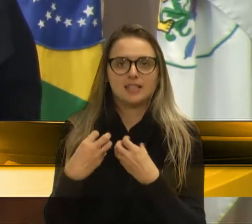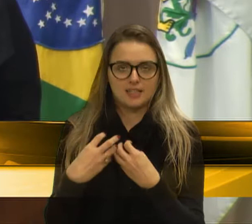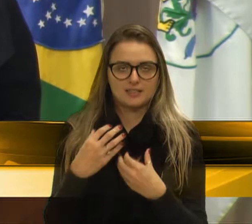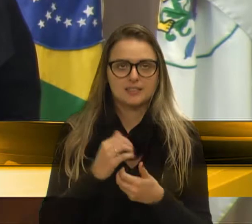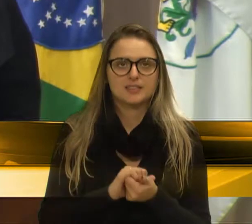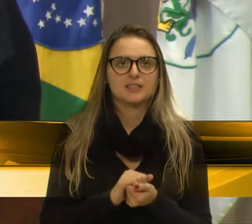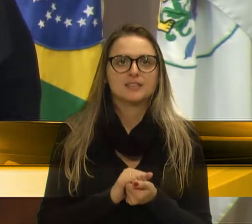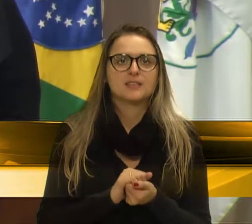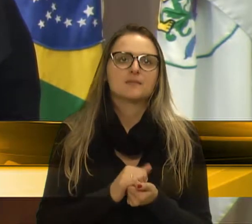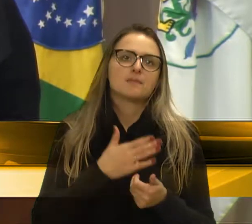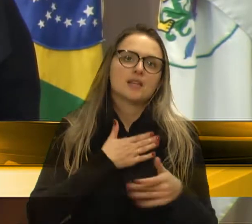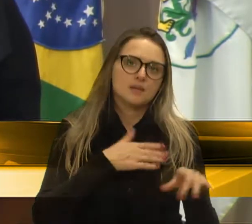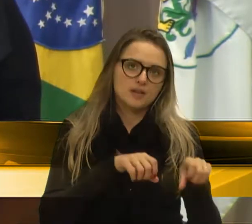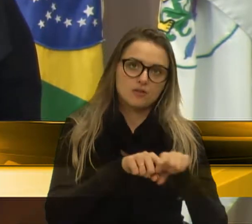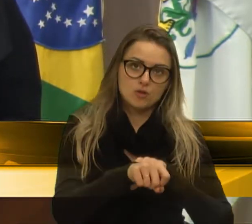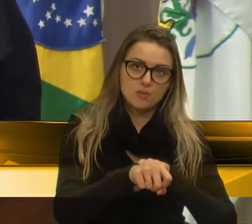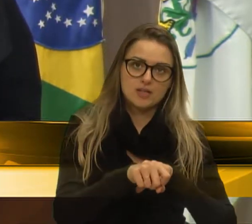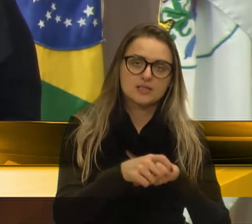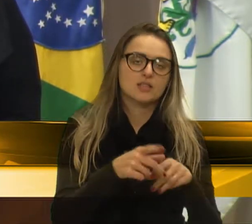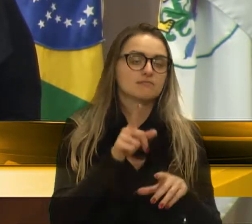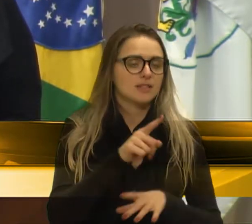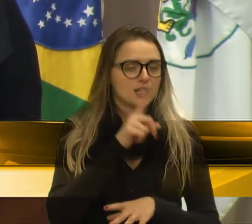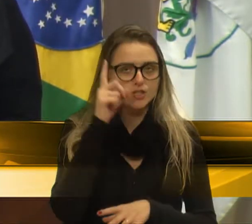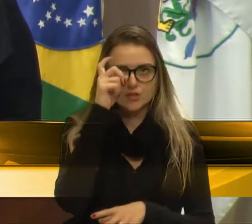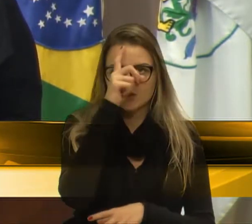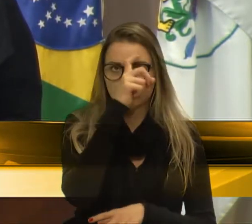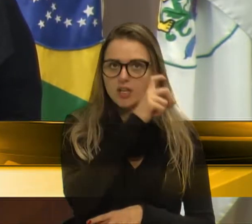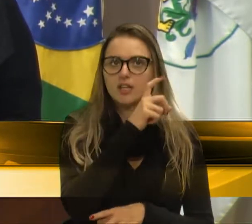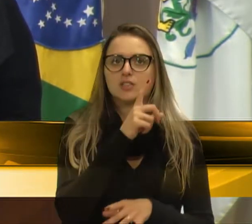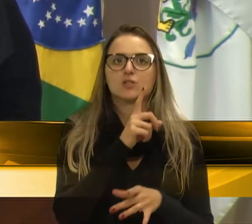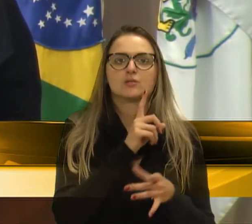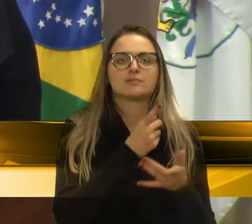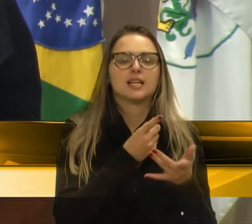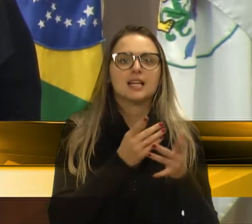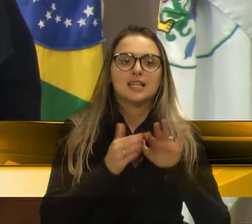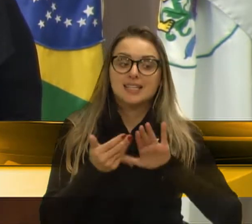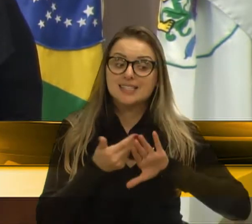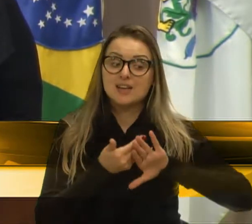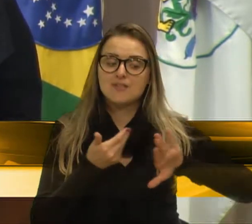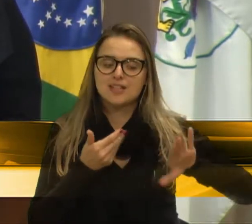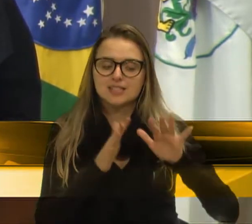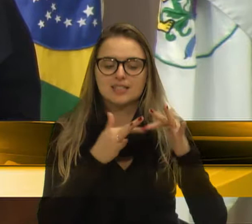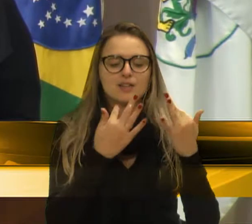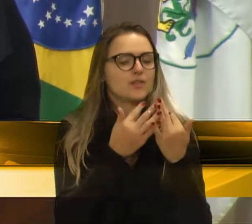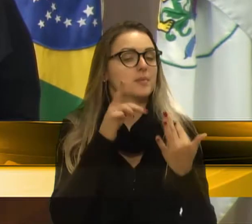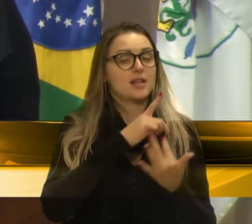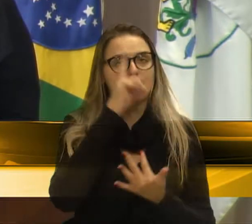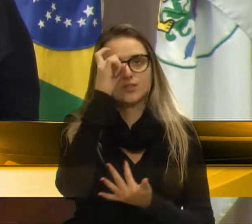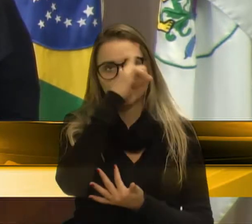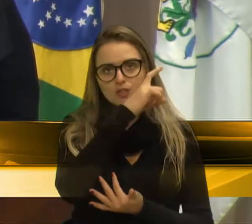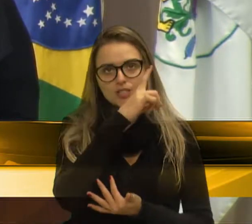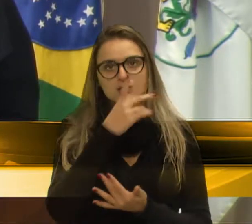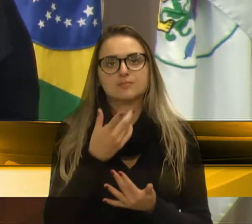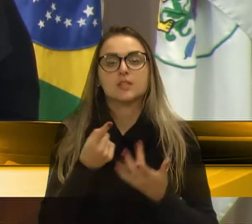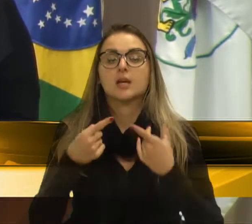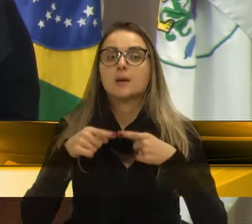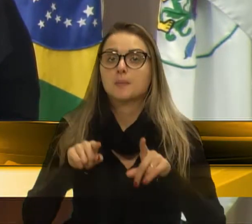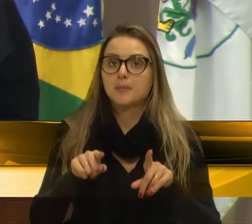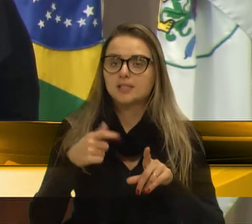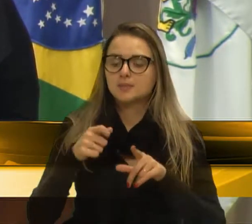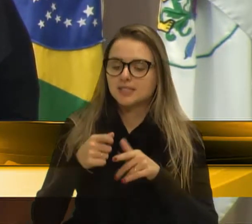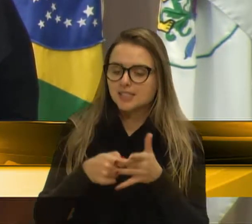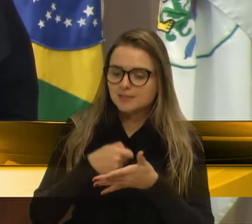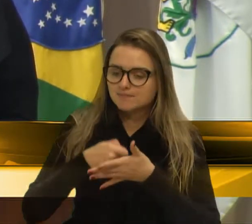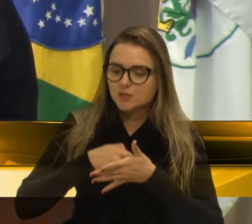A nossa formação é árdua e nossa ausência no convívio familiar nos custou caro, mas necessário para que pudéssemos dedicar aquele tempo à